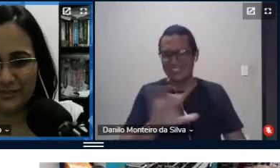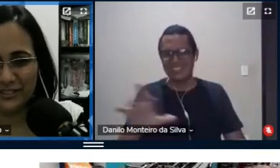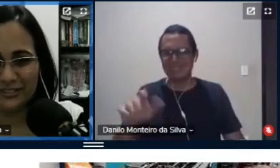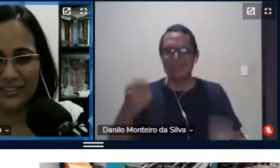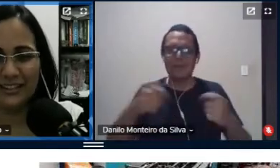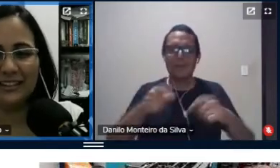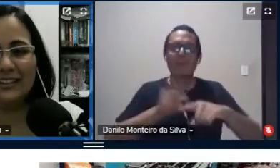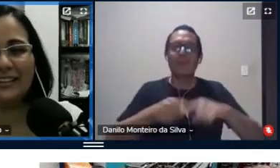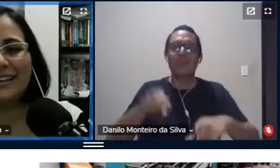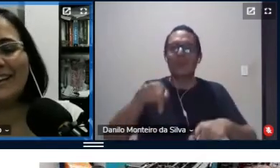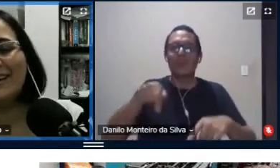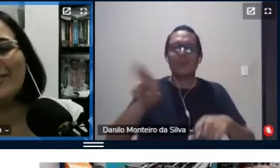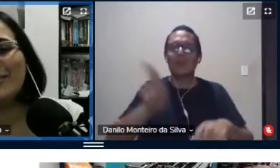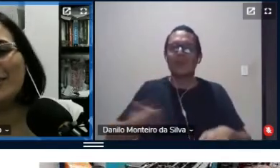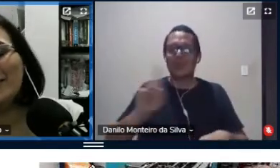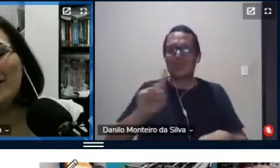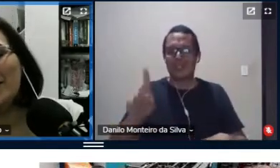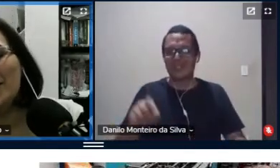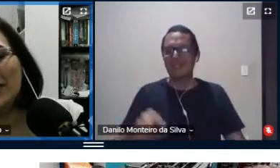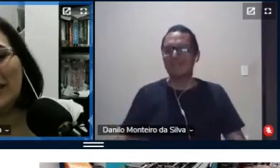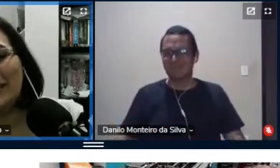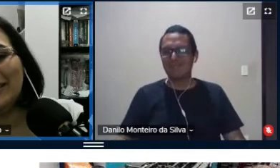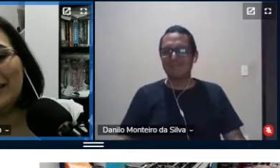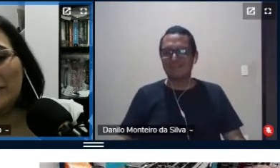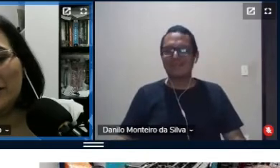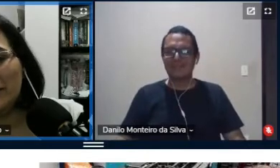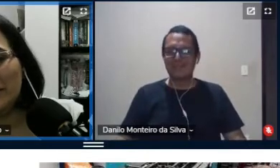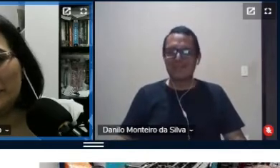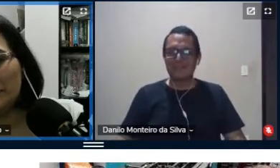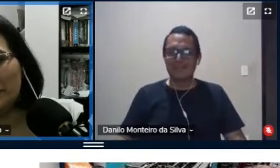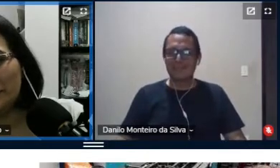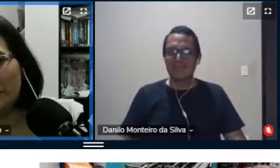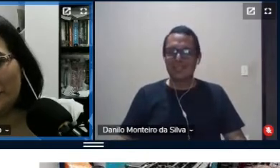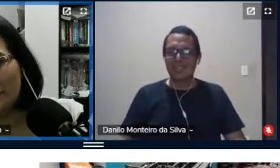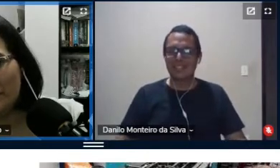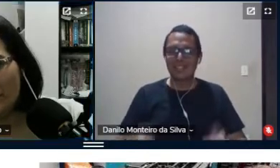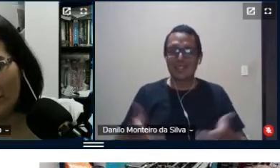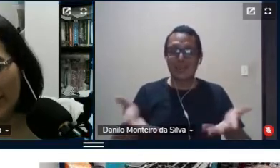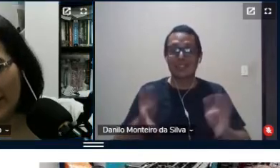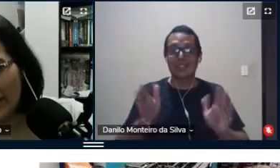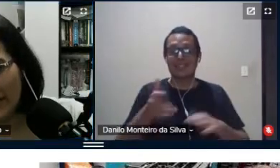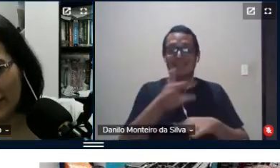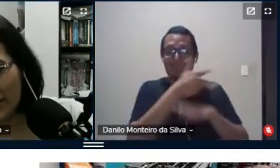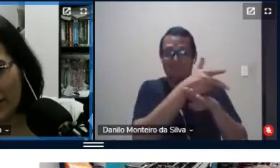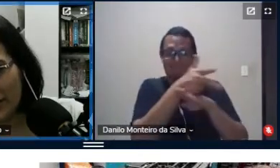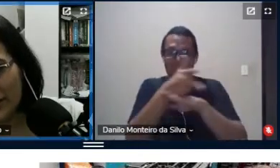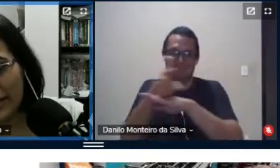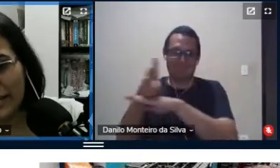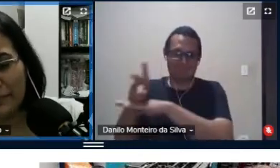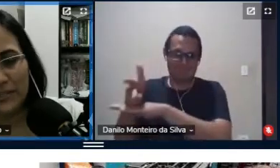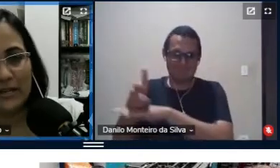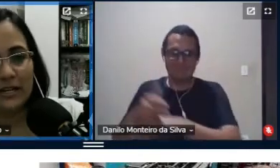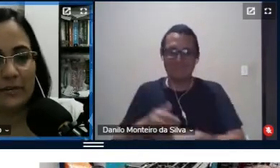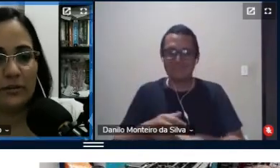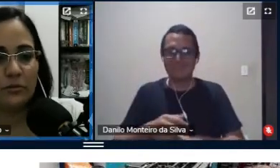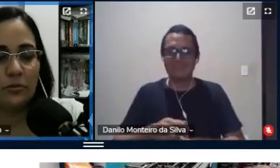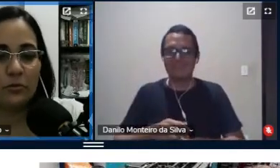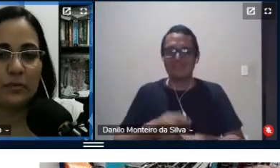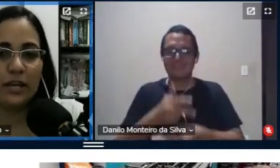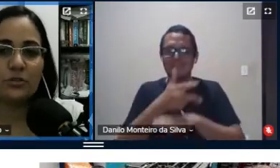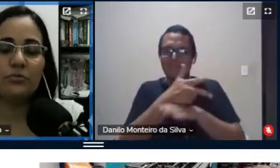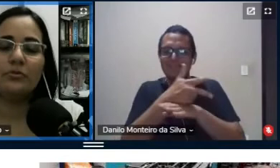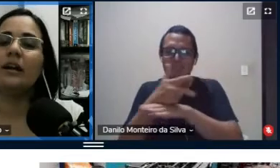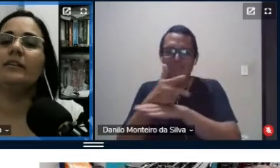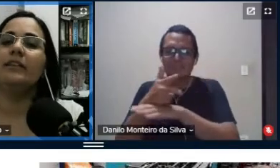utiliza muito, tá? Hoje em dia a gente já tem as câmeras que a gente insere, a mesma câmera que